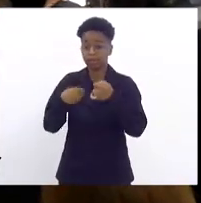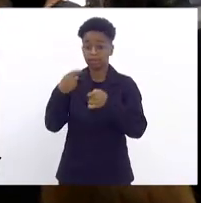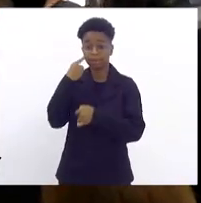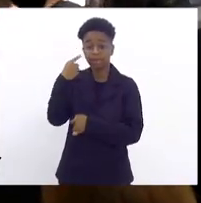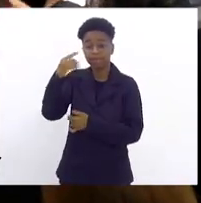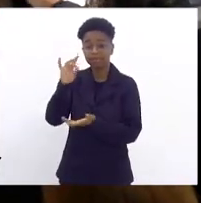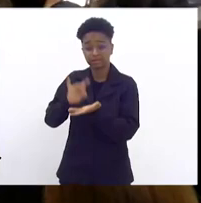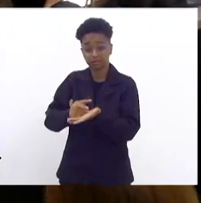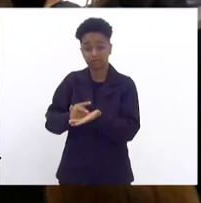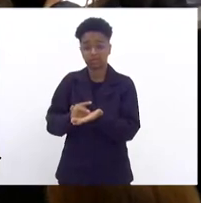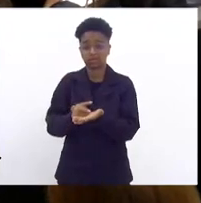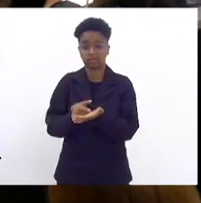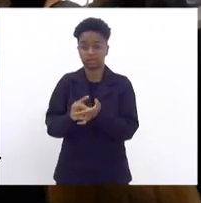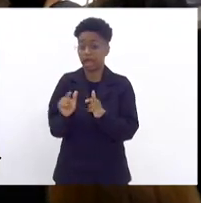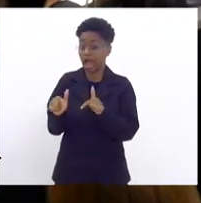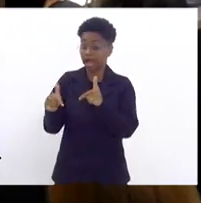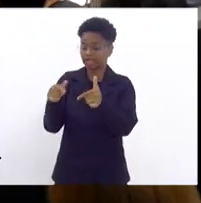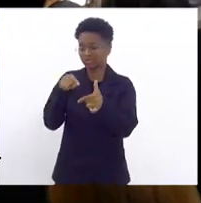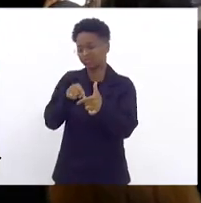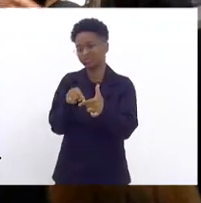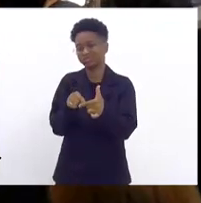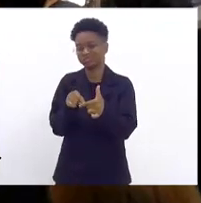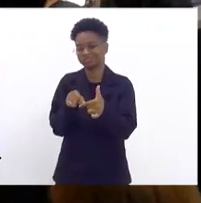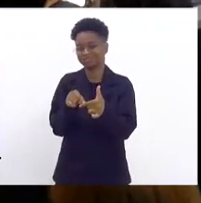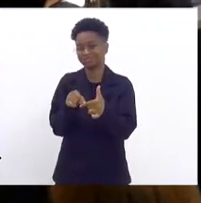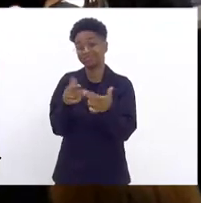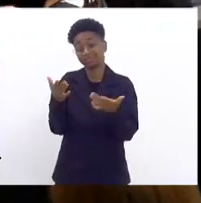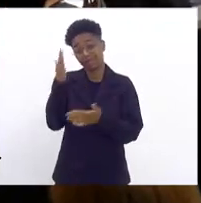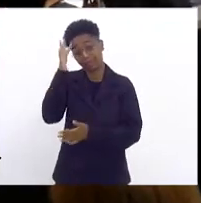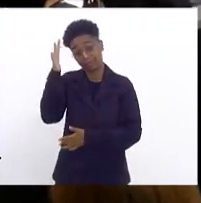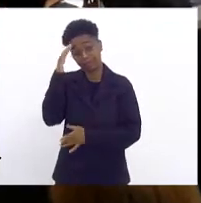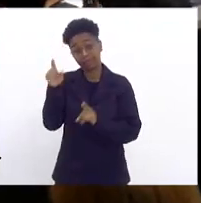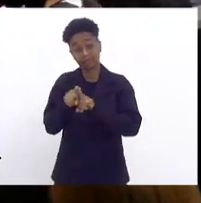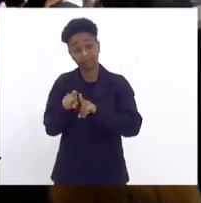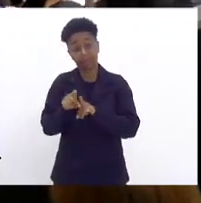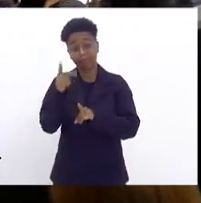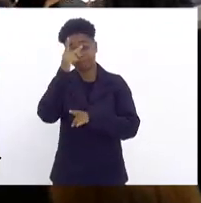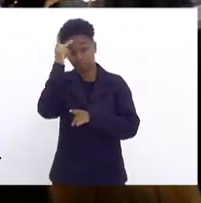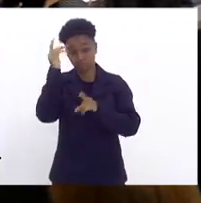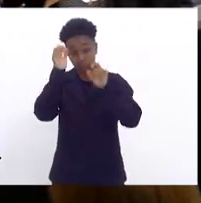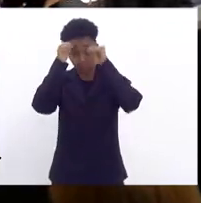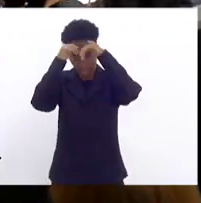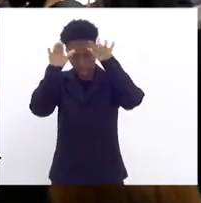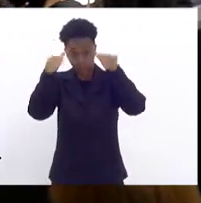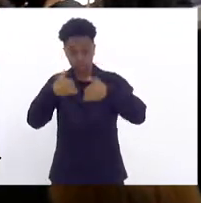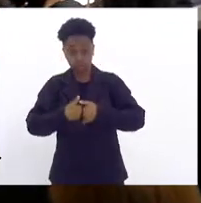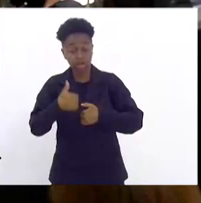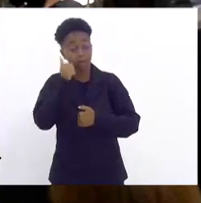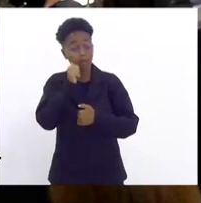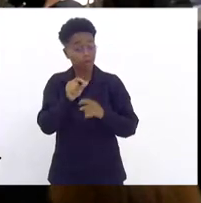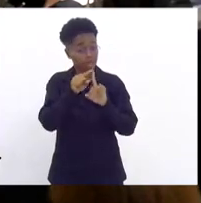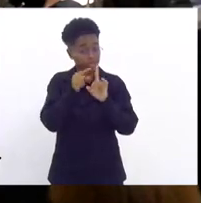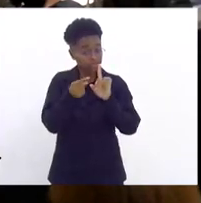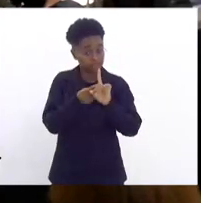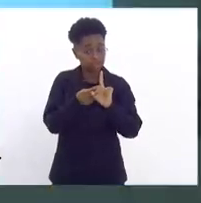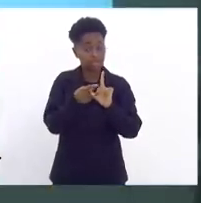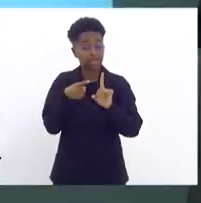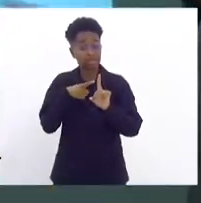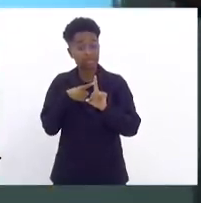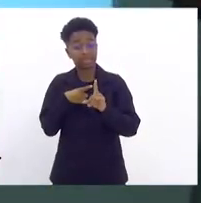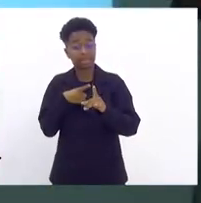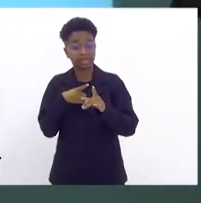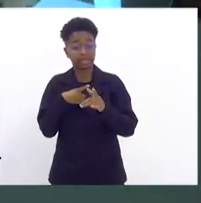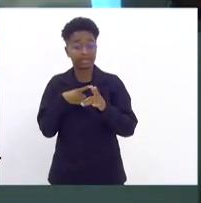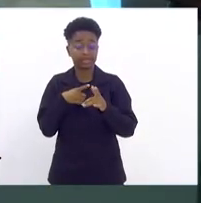é atitudes e aí você imagina também para uma pessoa dentro do espectro autista Uma mulher gestante com questões sensoriais